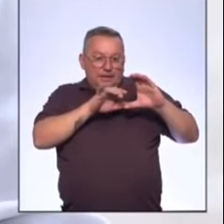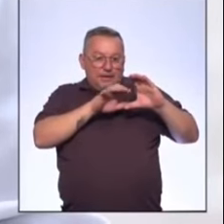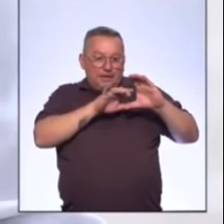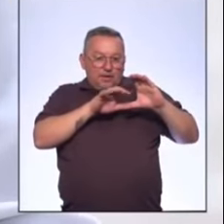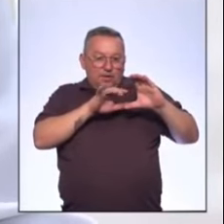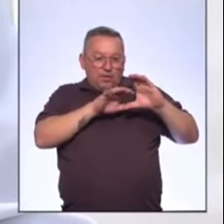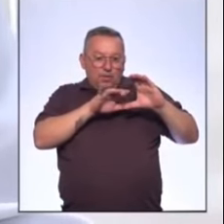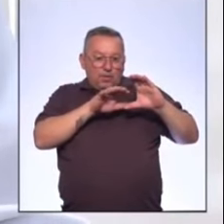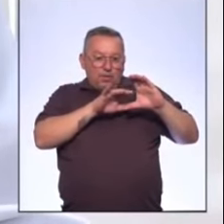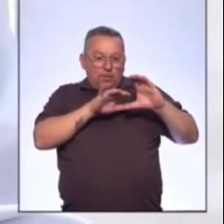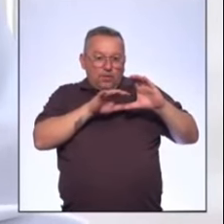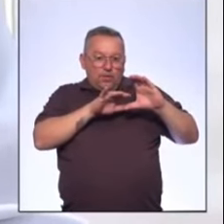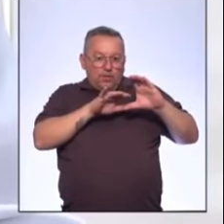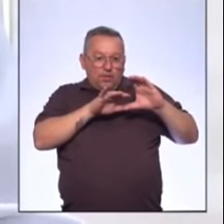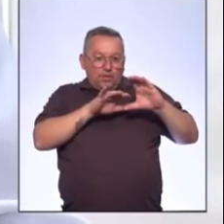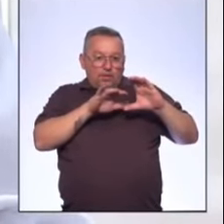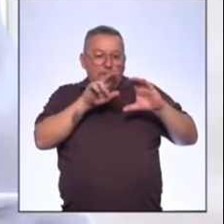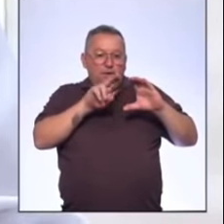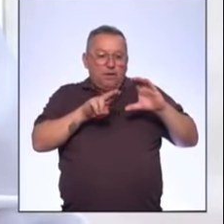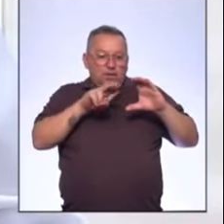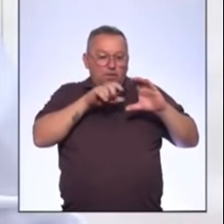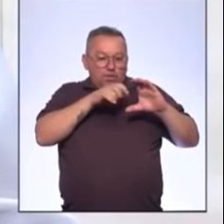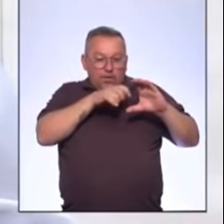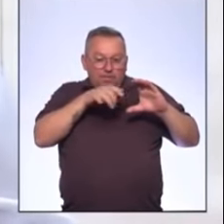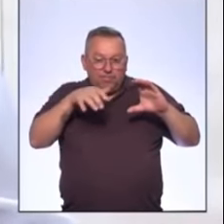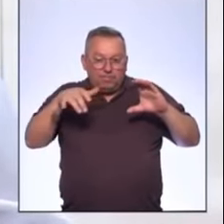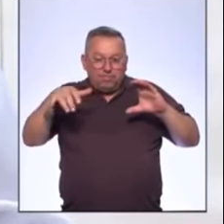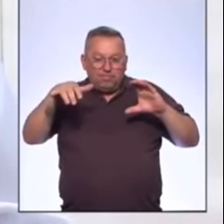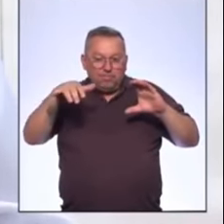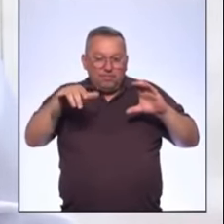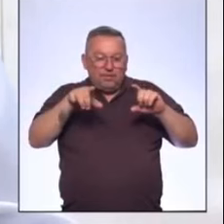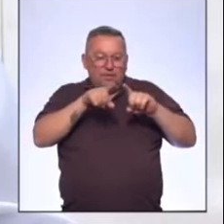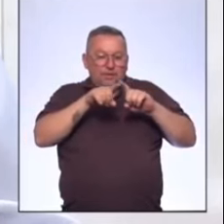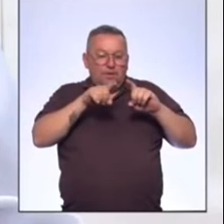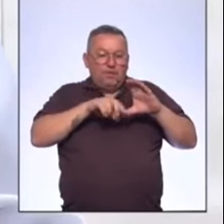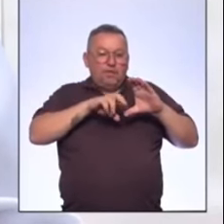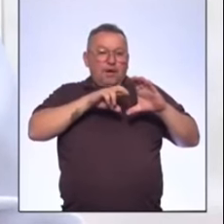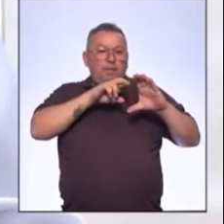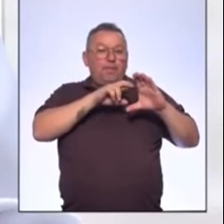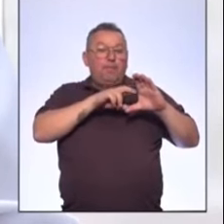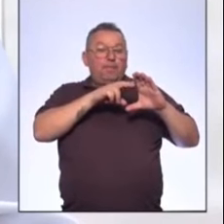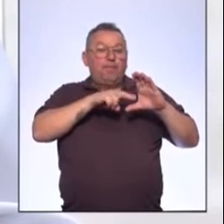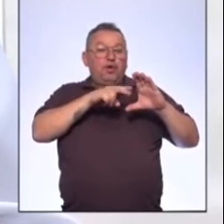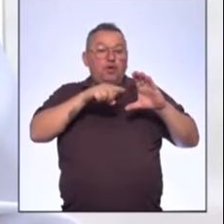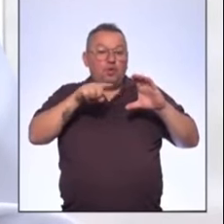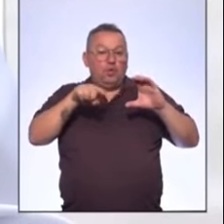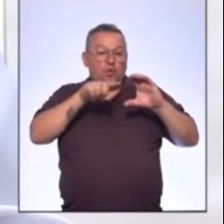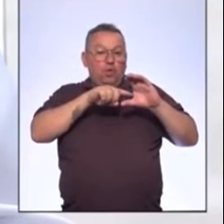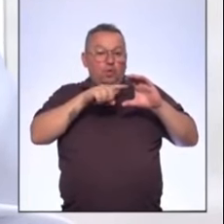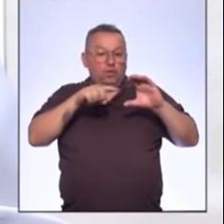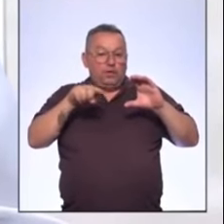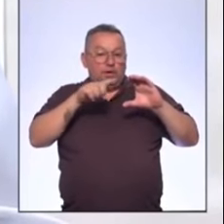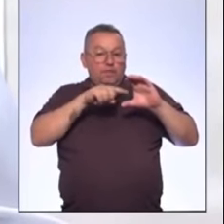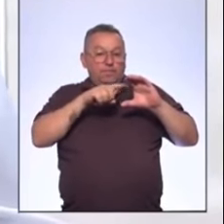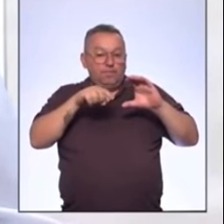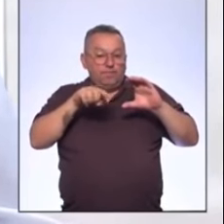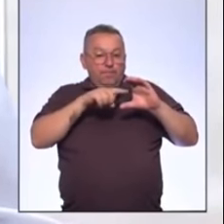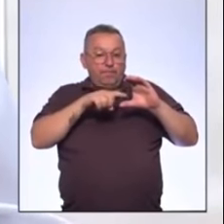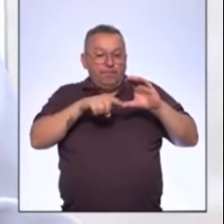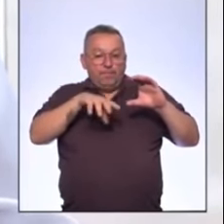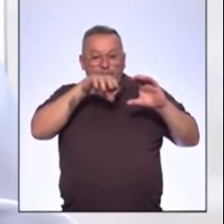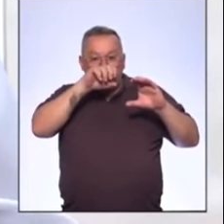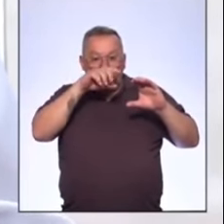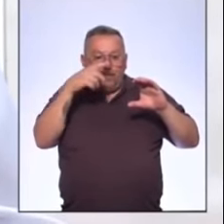o que ele usa para se locomover. Aqui dentro eu vou ter mitocôndria, que vai ser responsável pela respiração